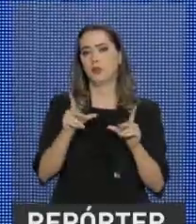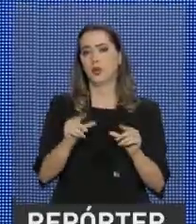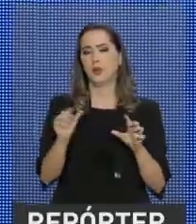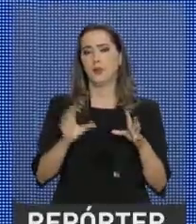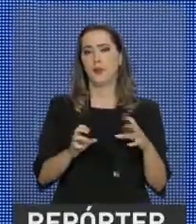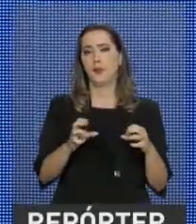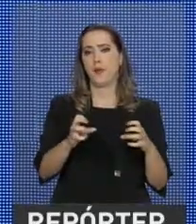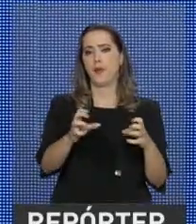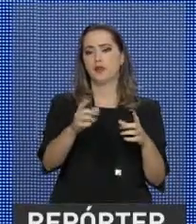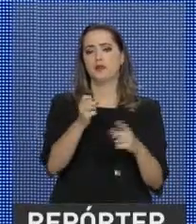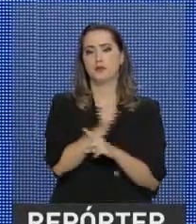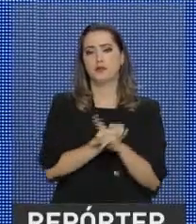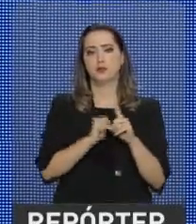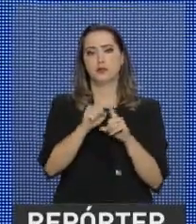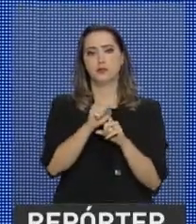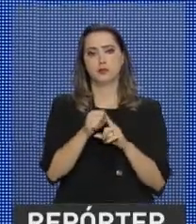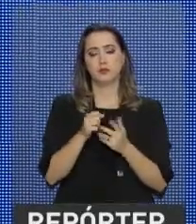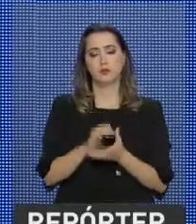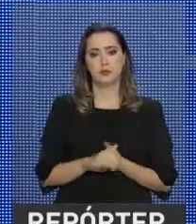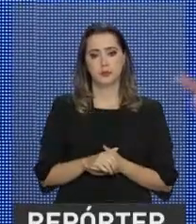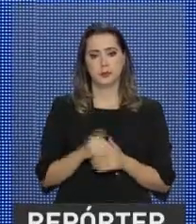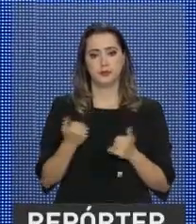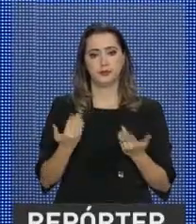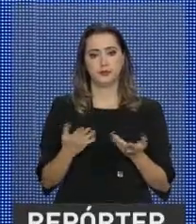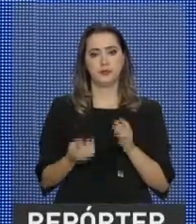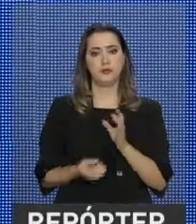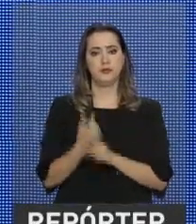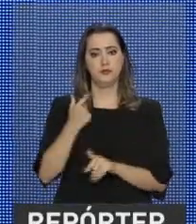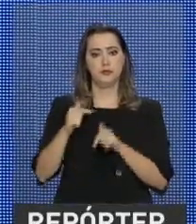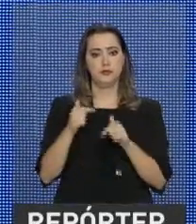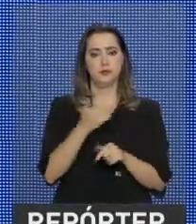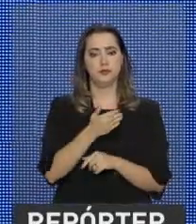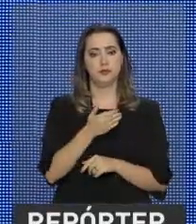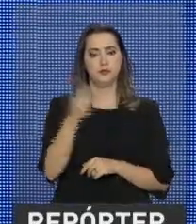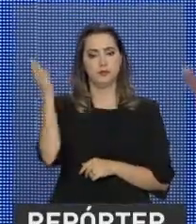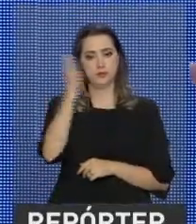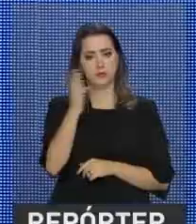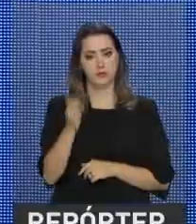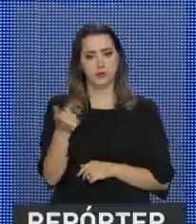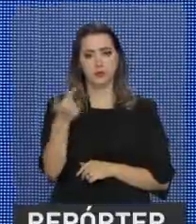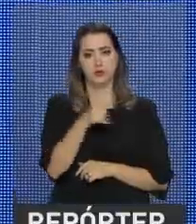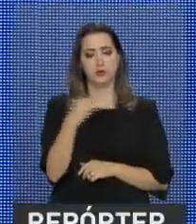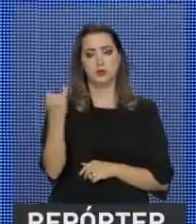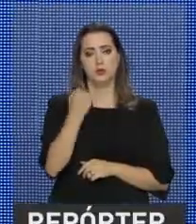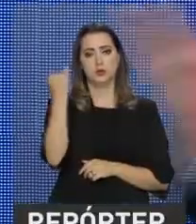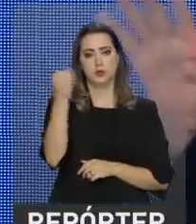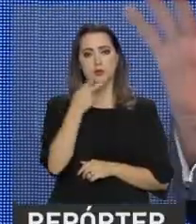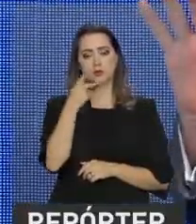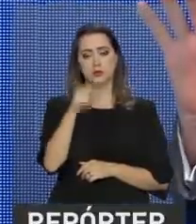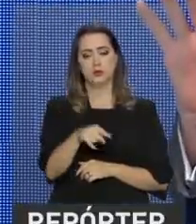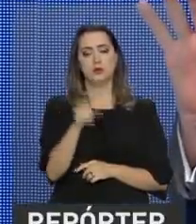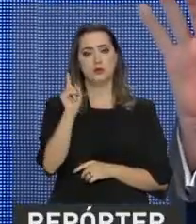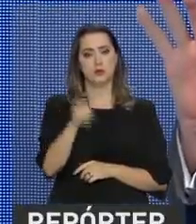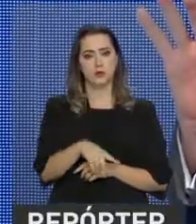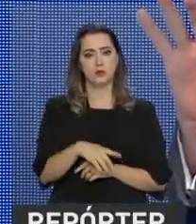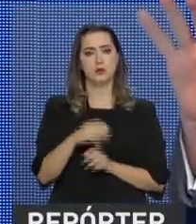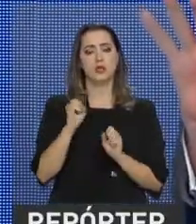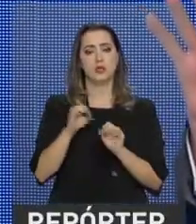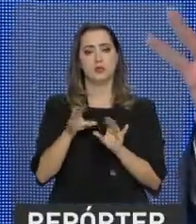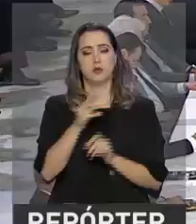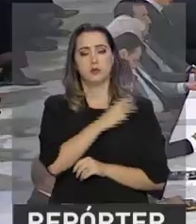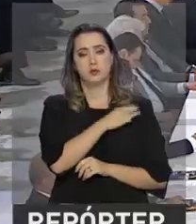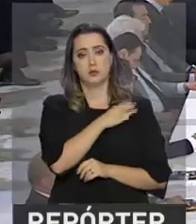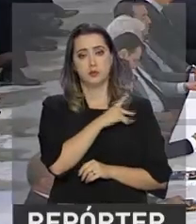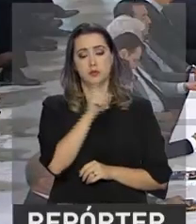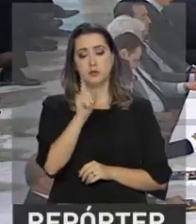litigiosidade social na Justiça do Trabalho e empregos no Brasil. Outra reforma importante citada pelo presidente foi a do ensino